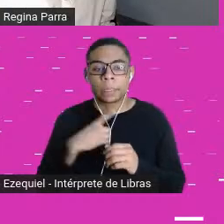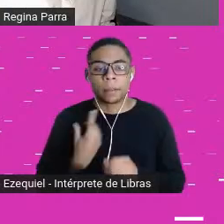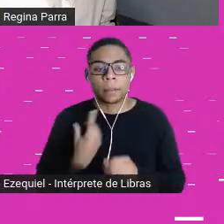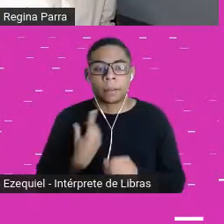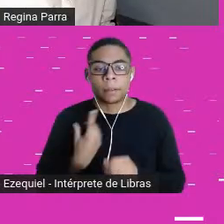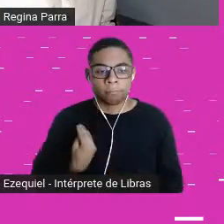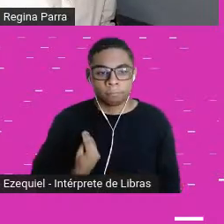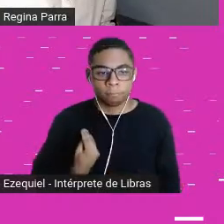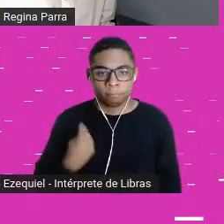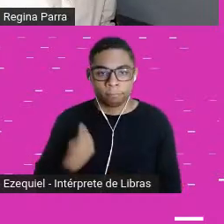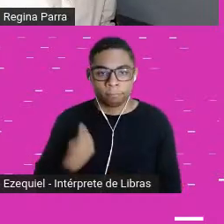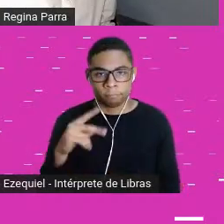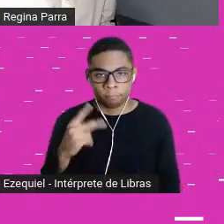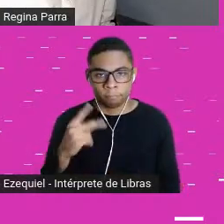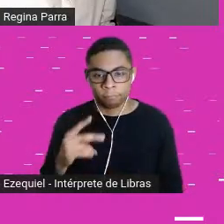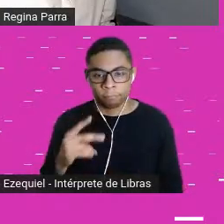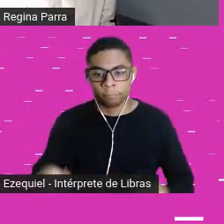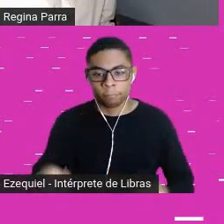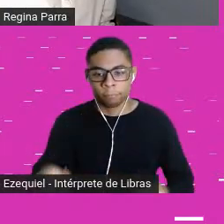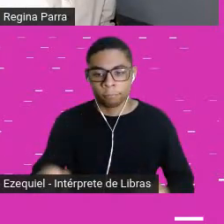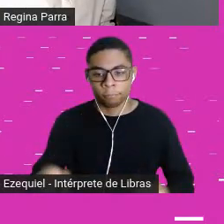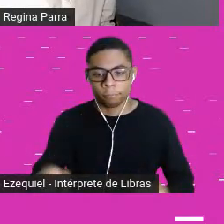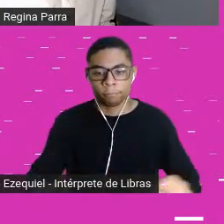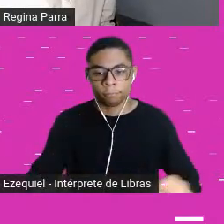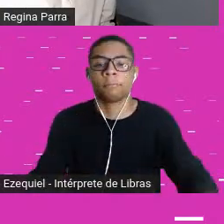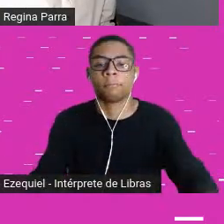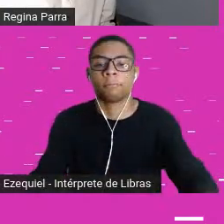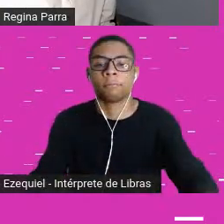teatro oriental, mas ele caminhou pela Medeia